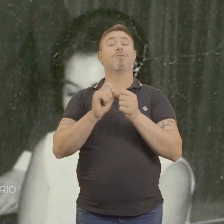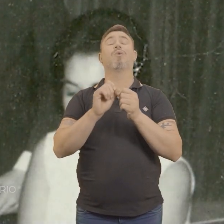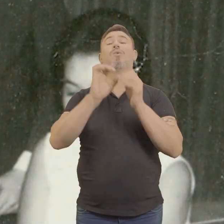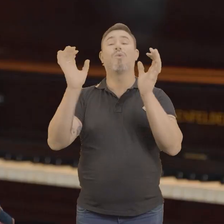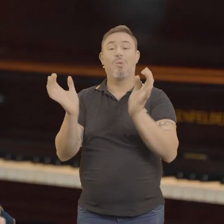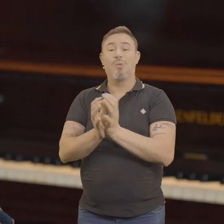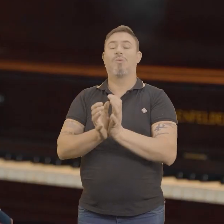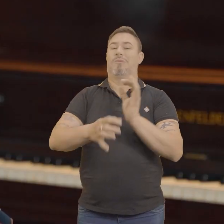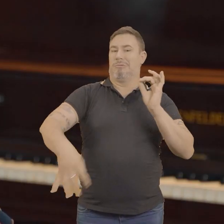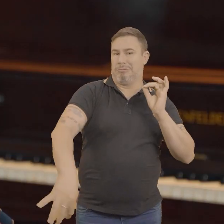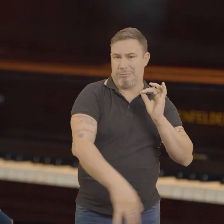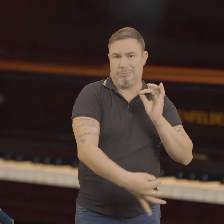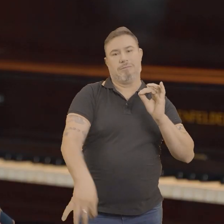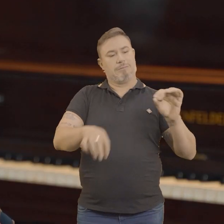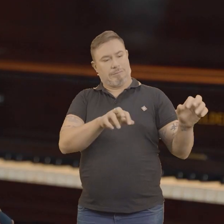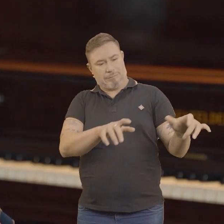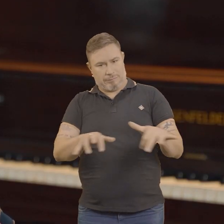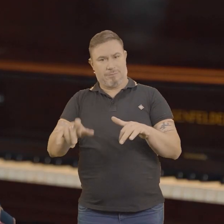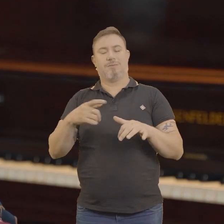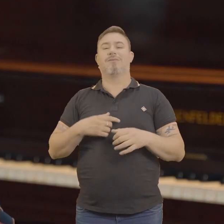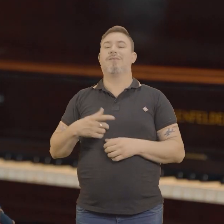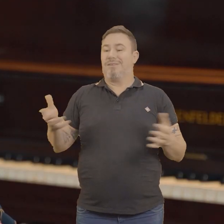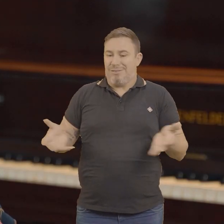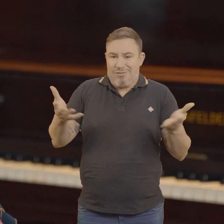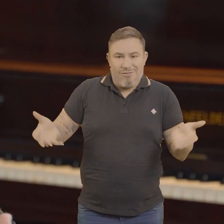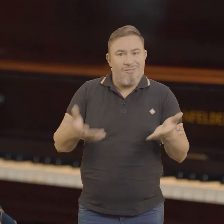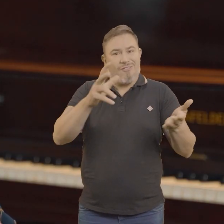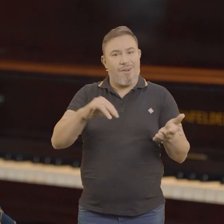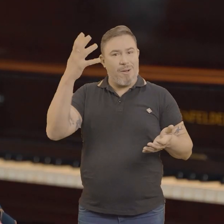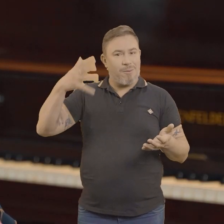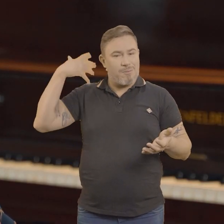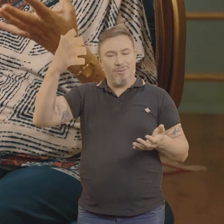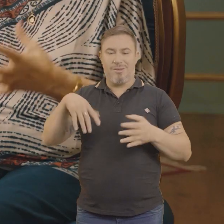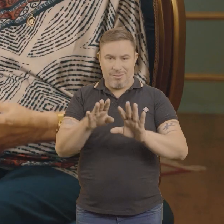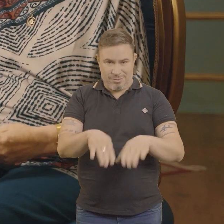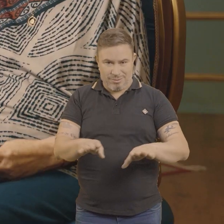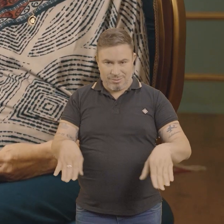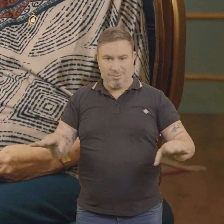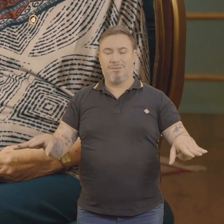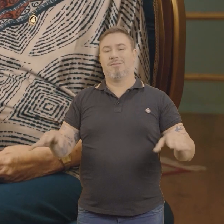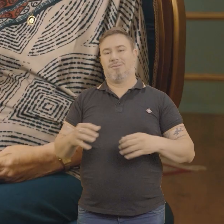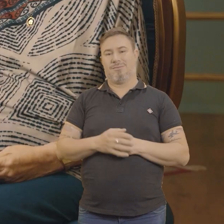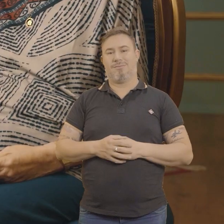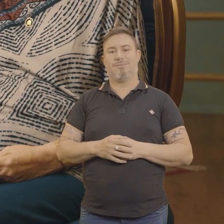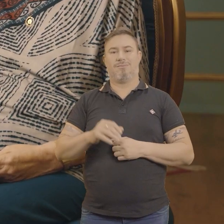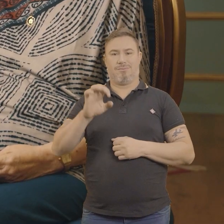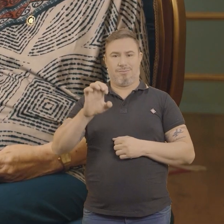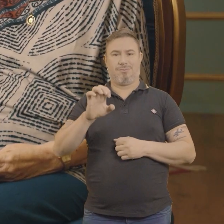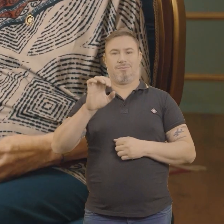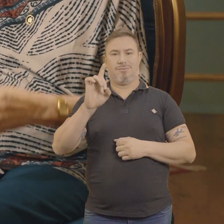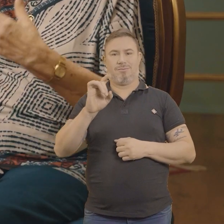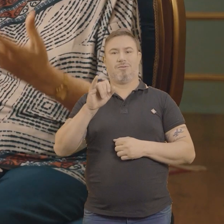né? E incentivou também a iniciação musical das crianças. A dona Edine, a professora de